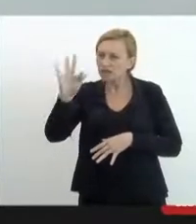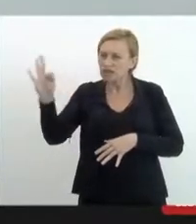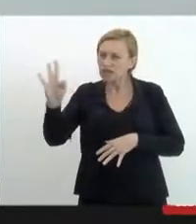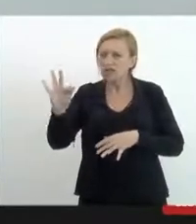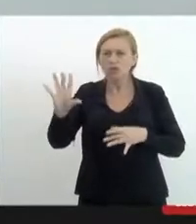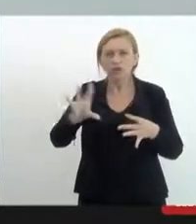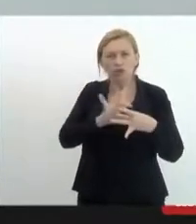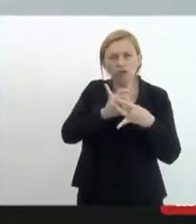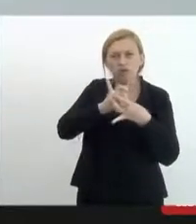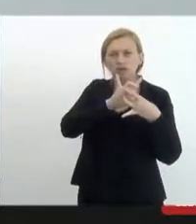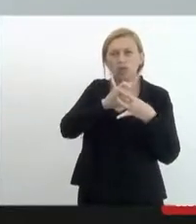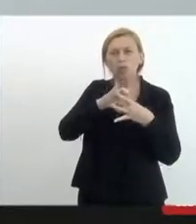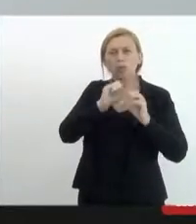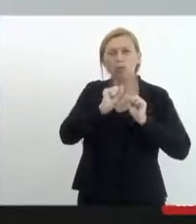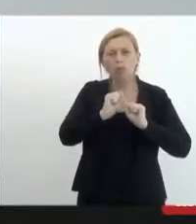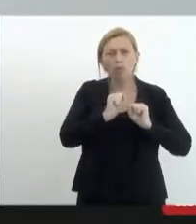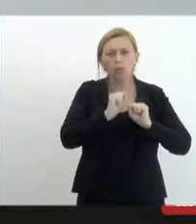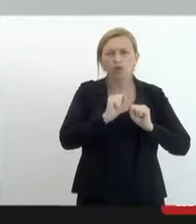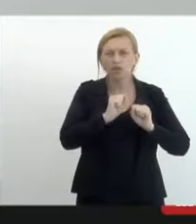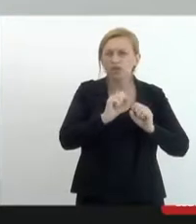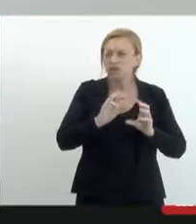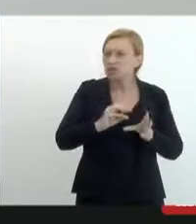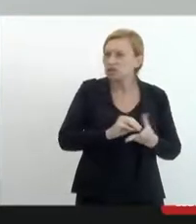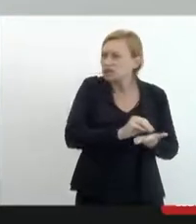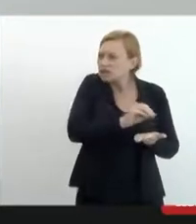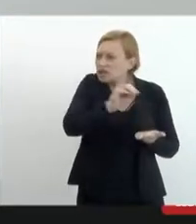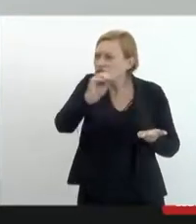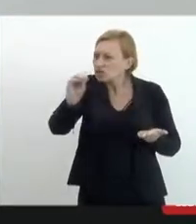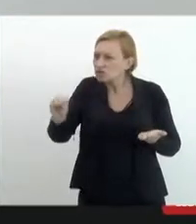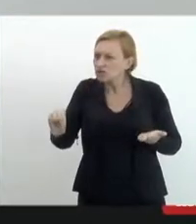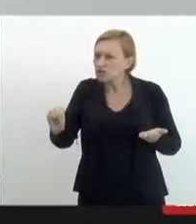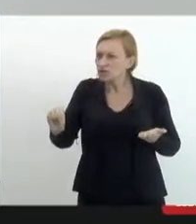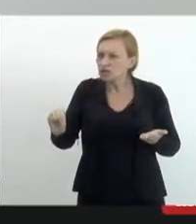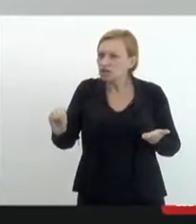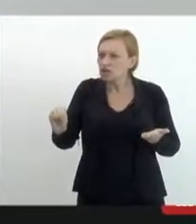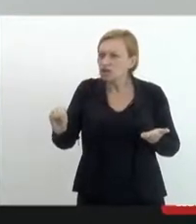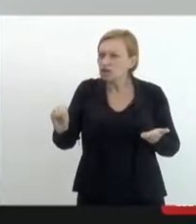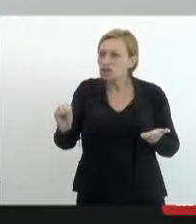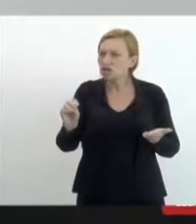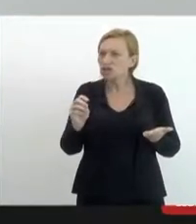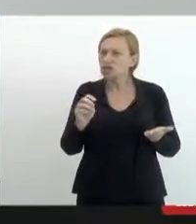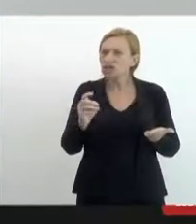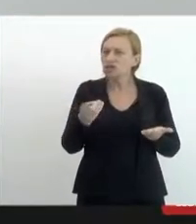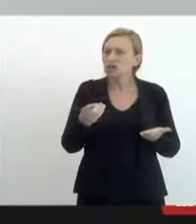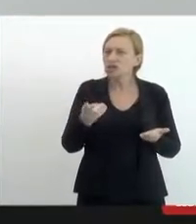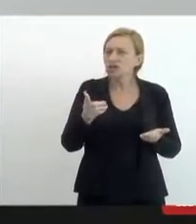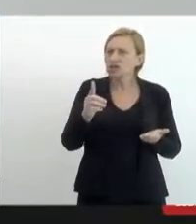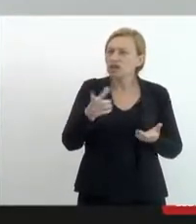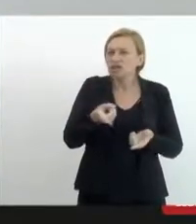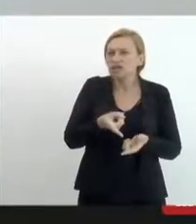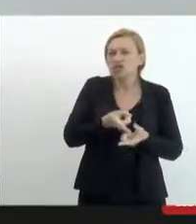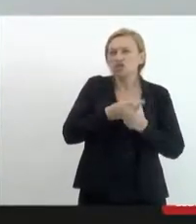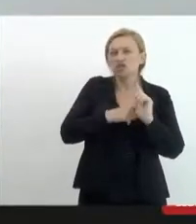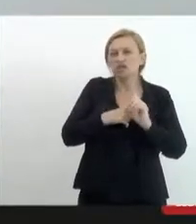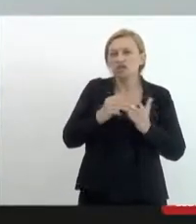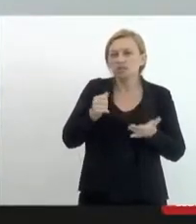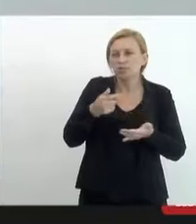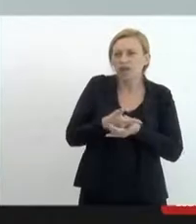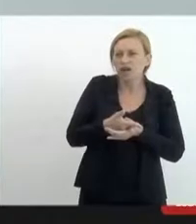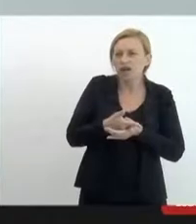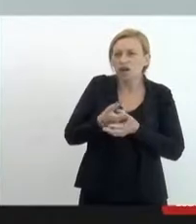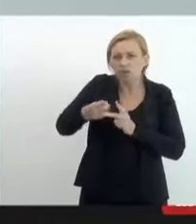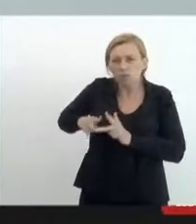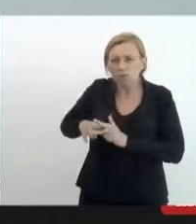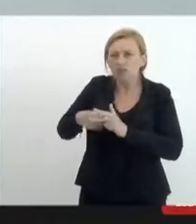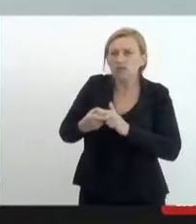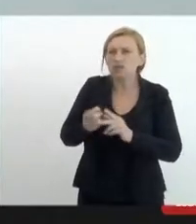União, pode transferir a titularidade desses créditos inscritos em dívida ativa como parte de acertos